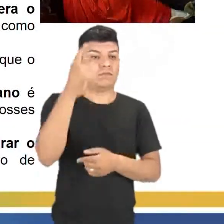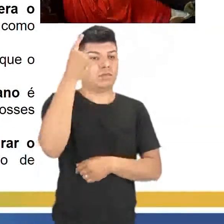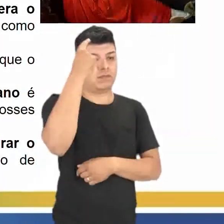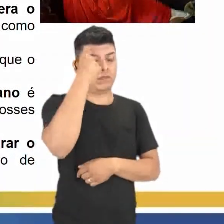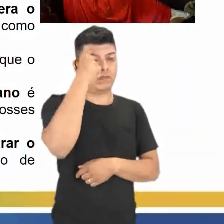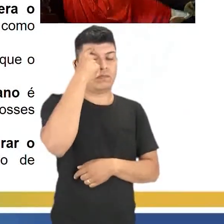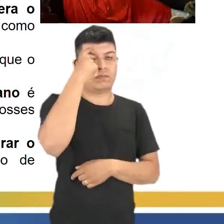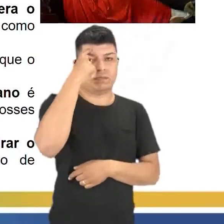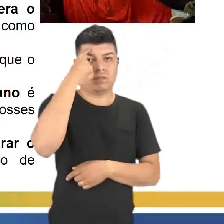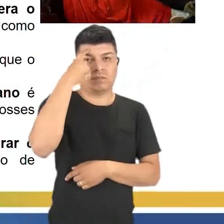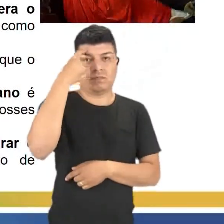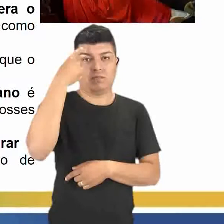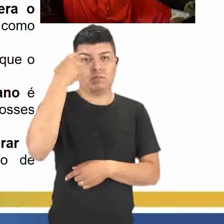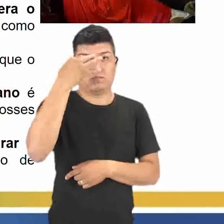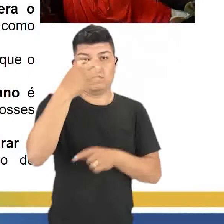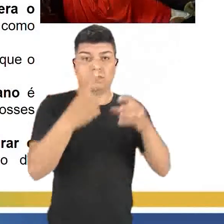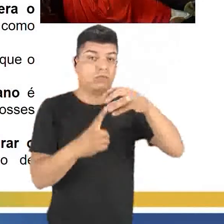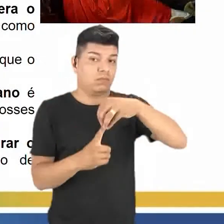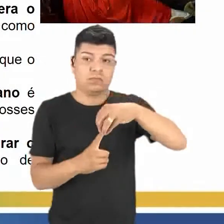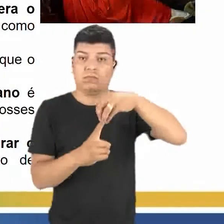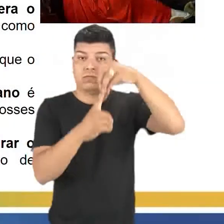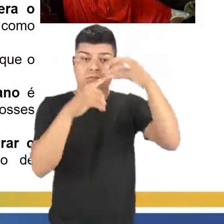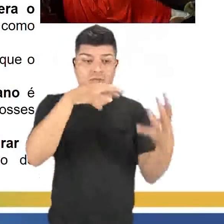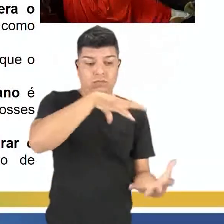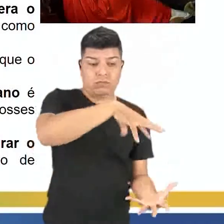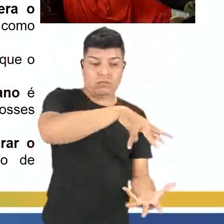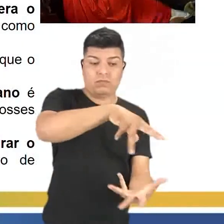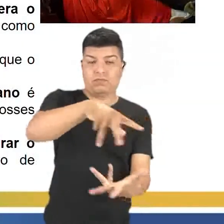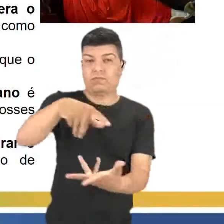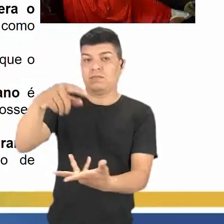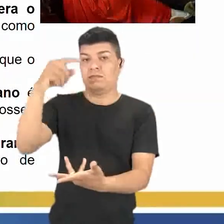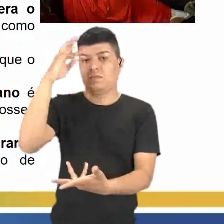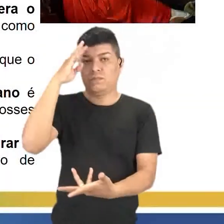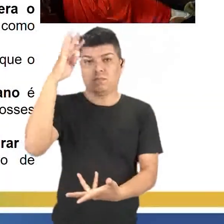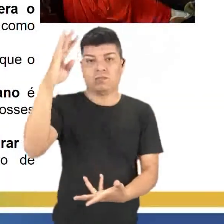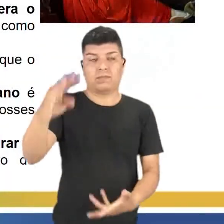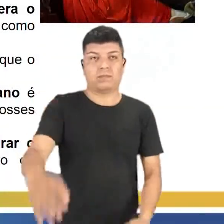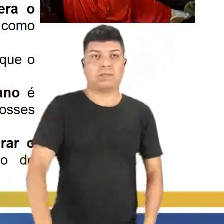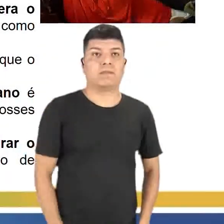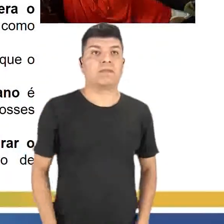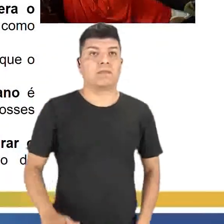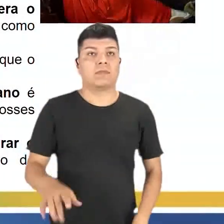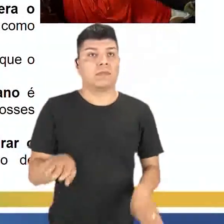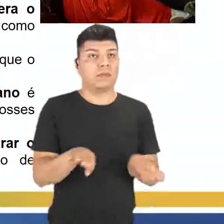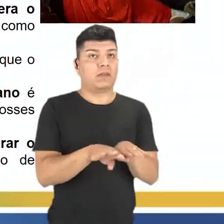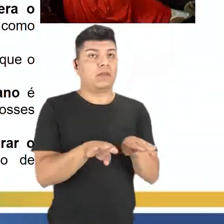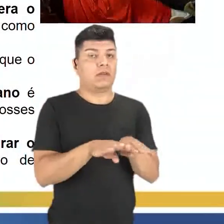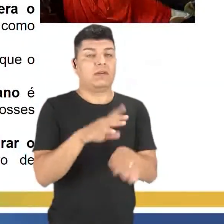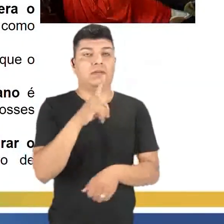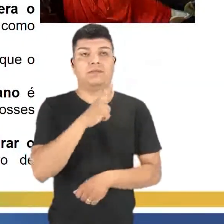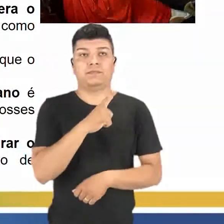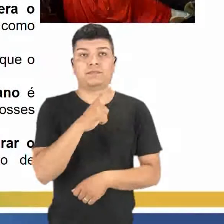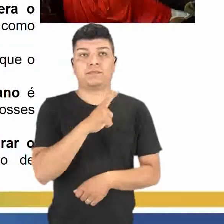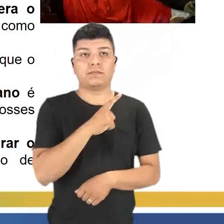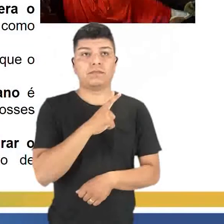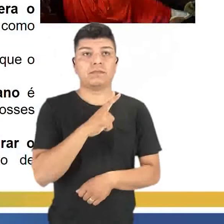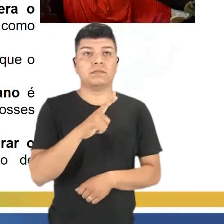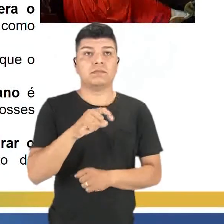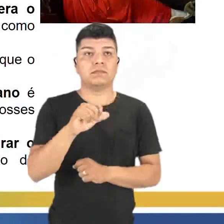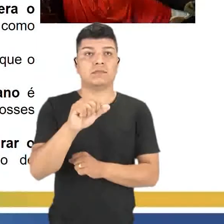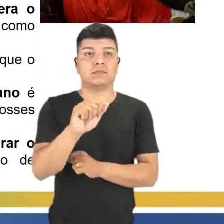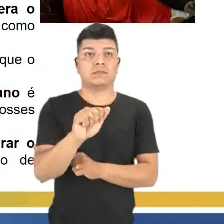pensamento absoluto que está no mundo racional. Depois nós temos também a